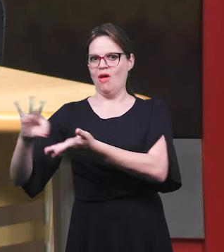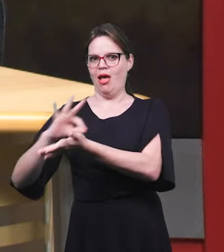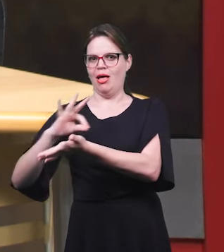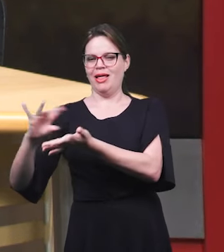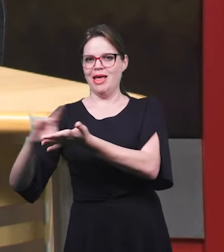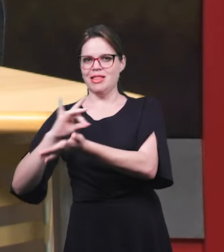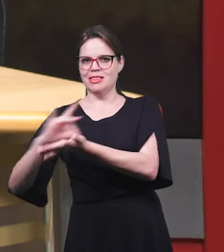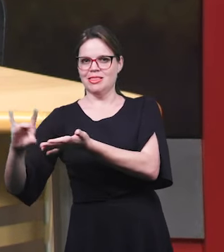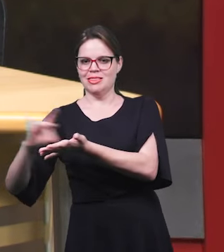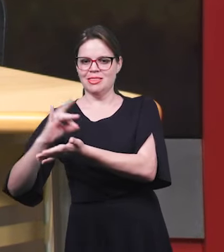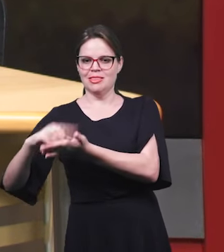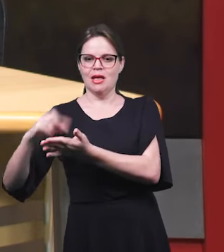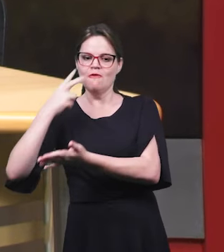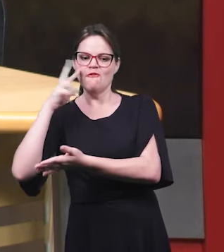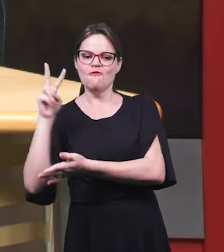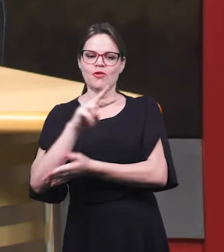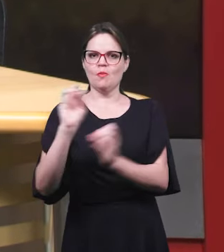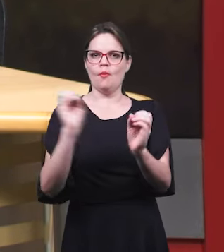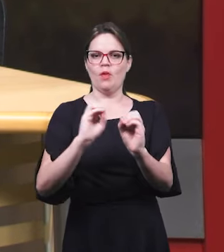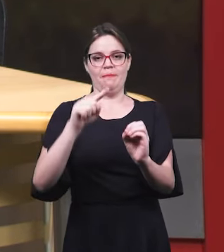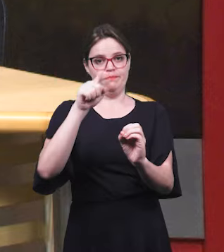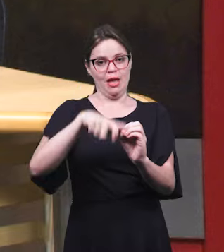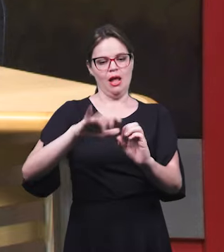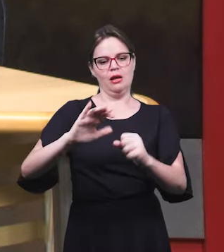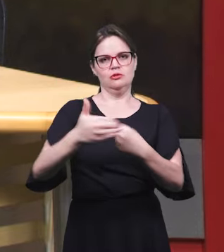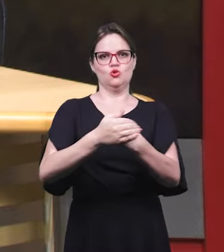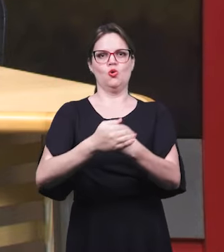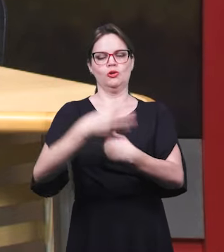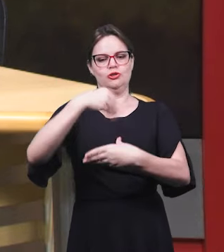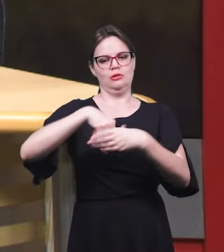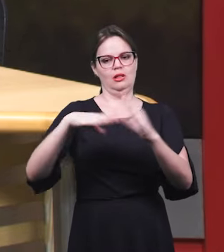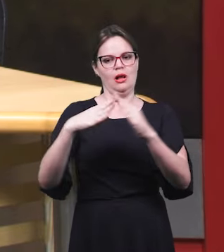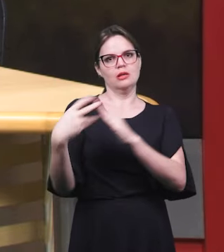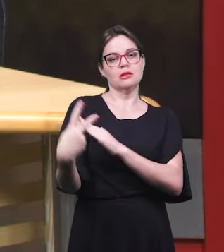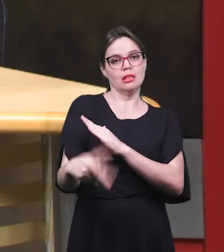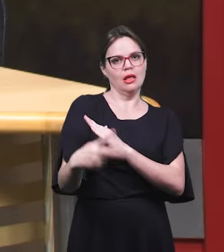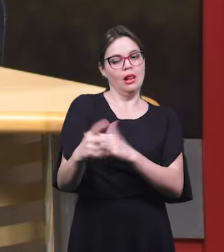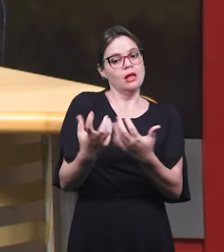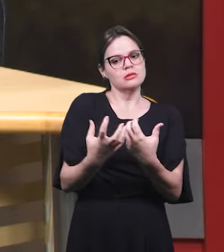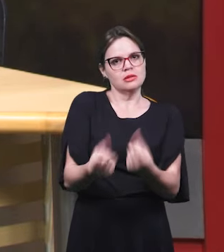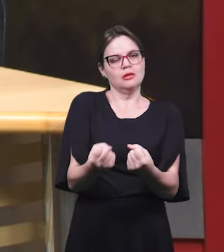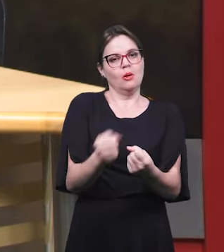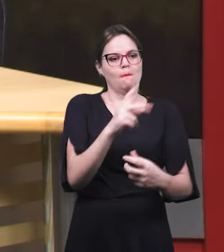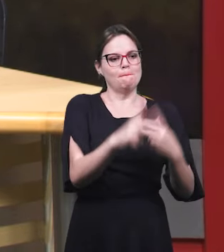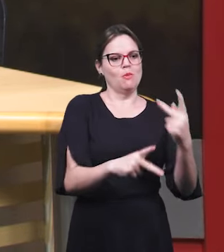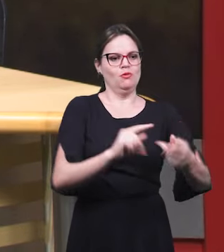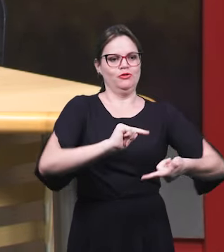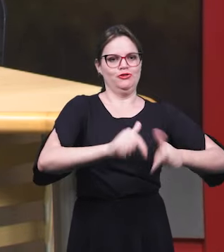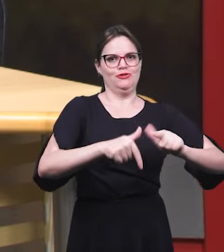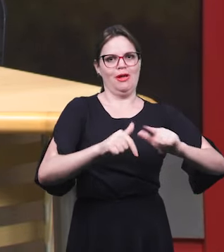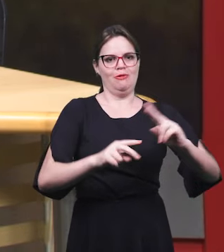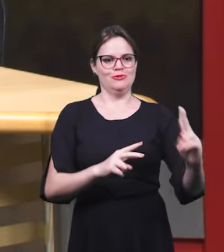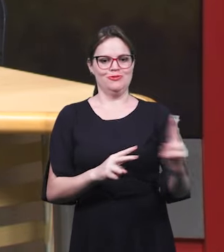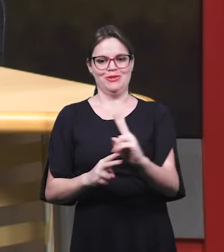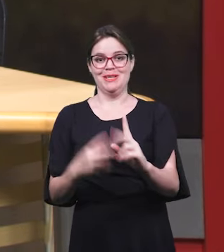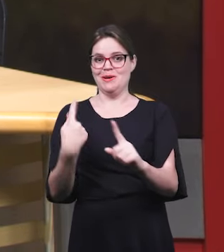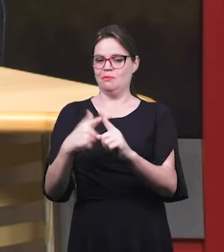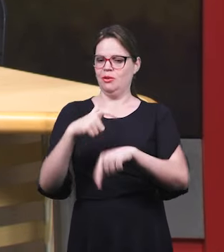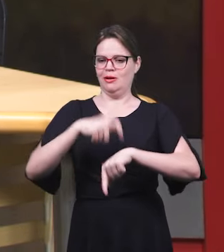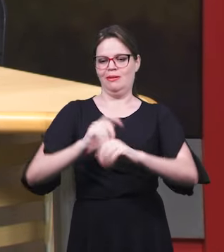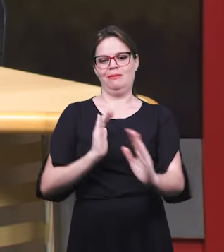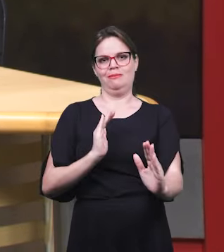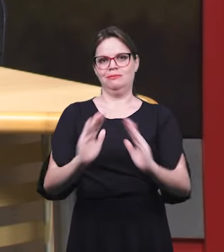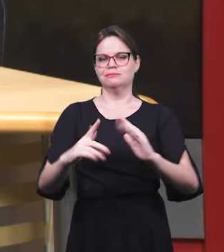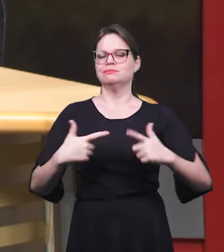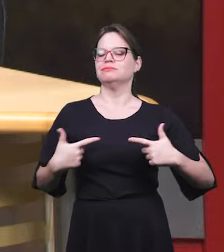só na sua vida. Ela os acolhe em sua casa. Quer dizer, é muito interessante, porque eles estavam num momento